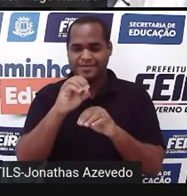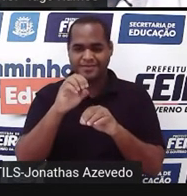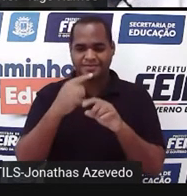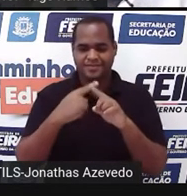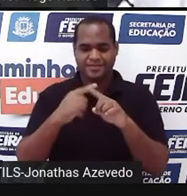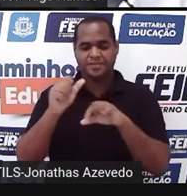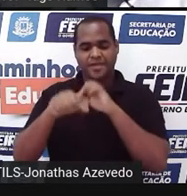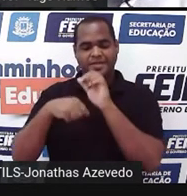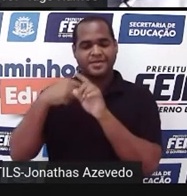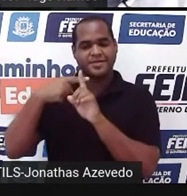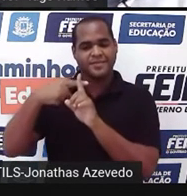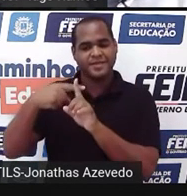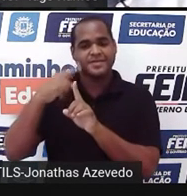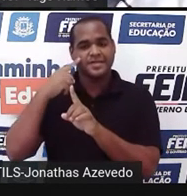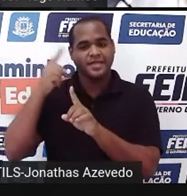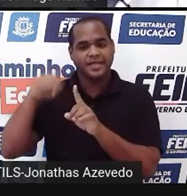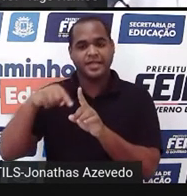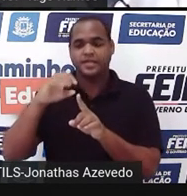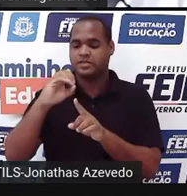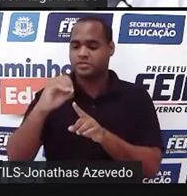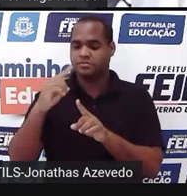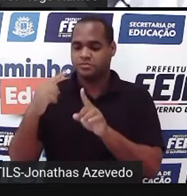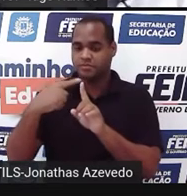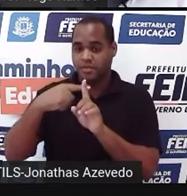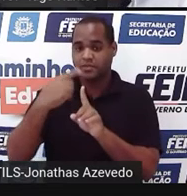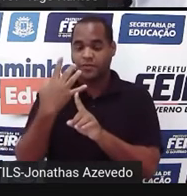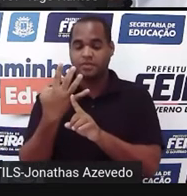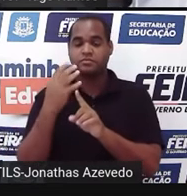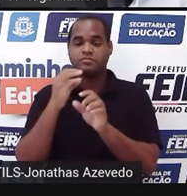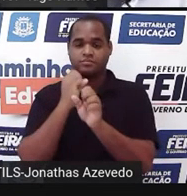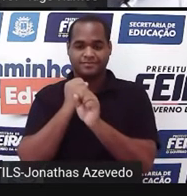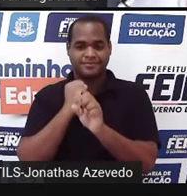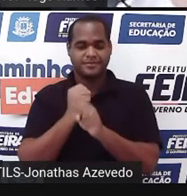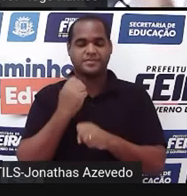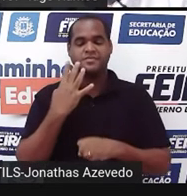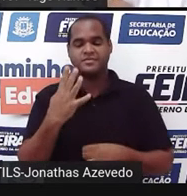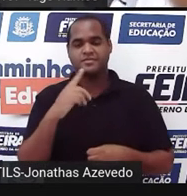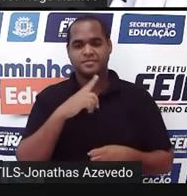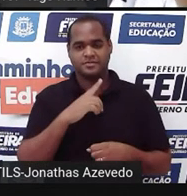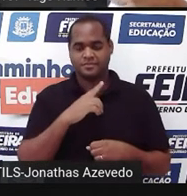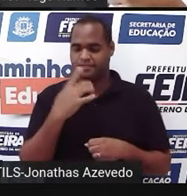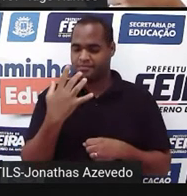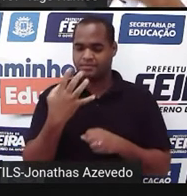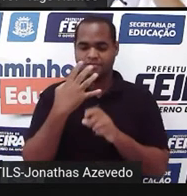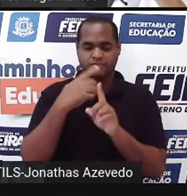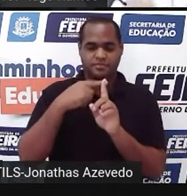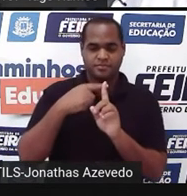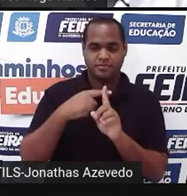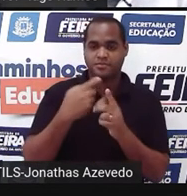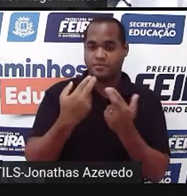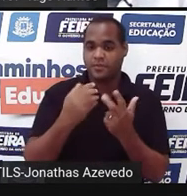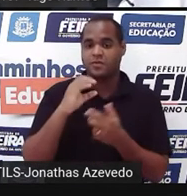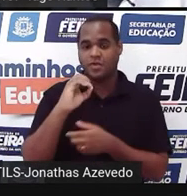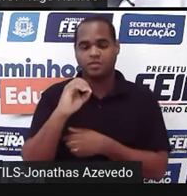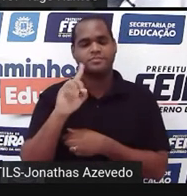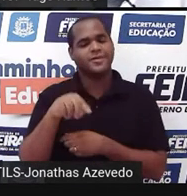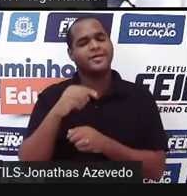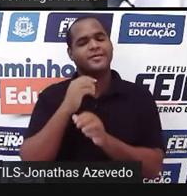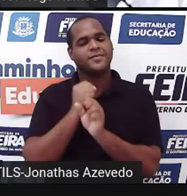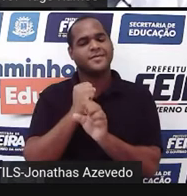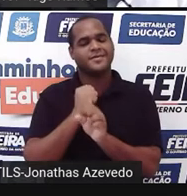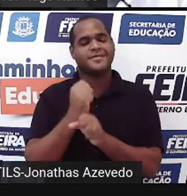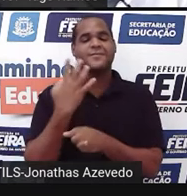mais tiro Y bota 40 mais quatro é quatro são 4 = 4 perfeito é verdade